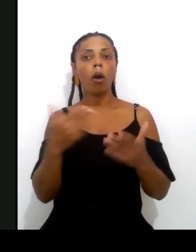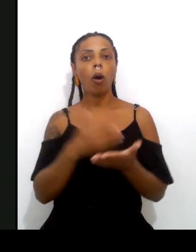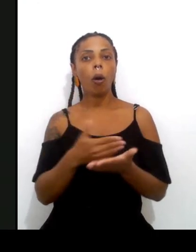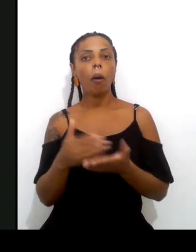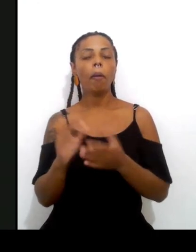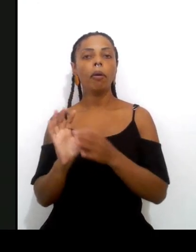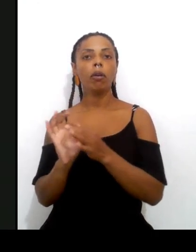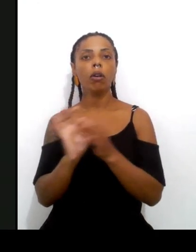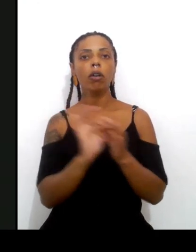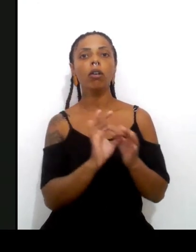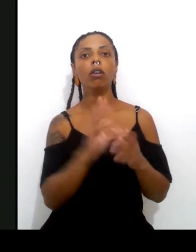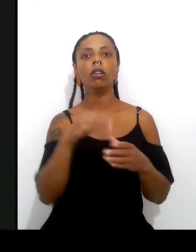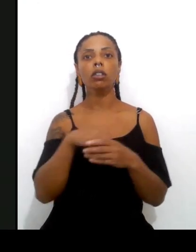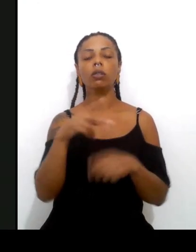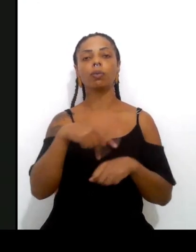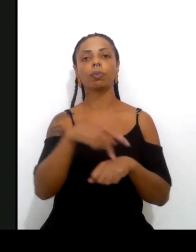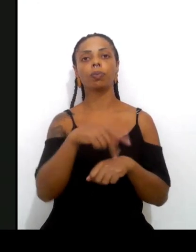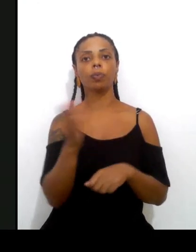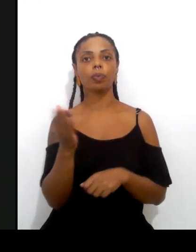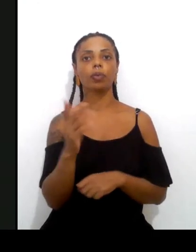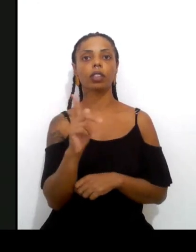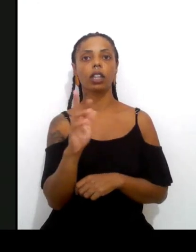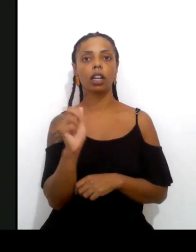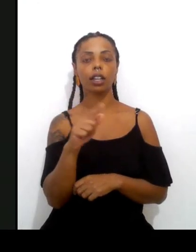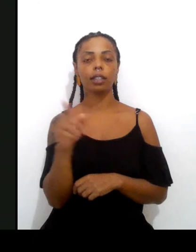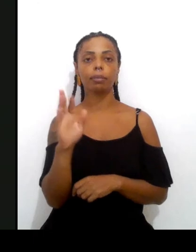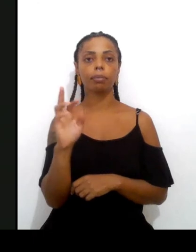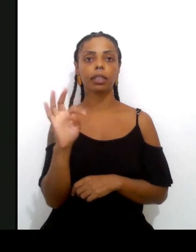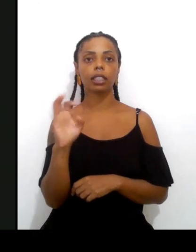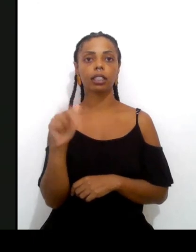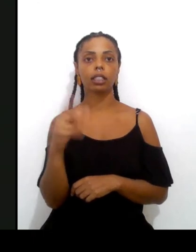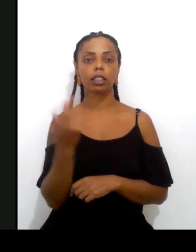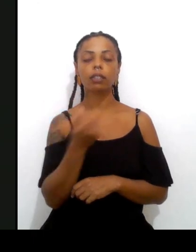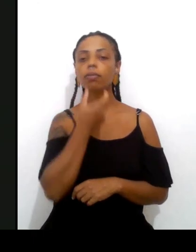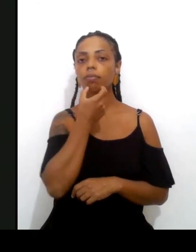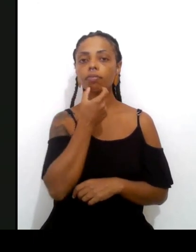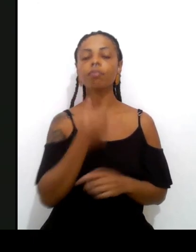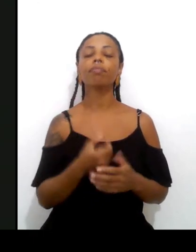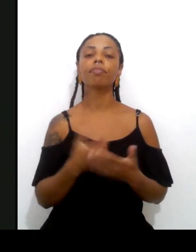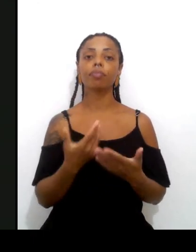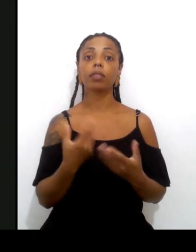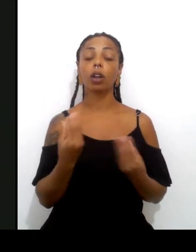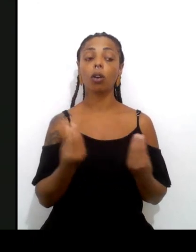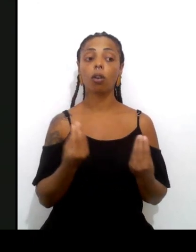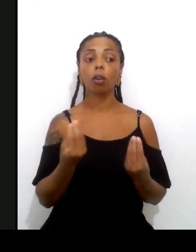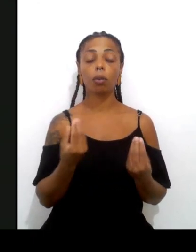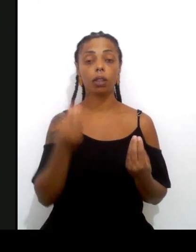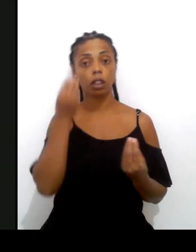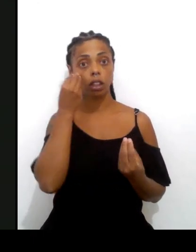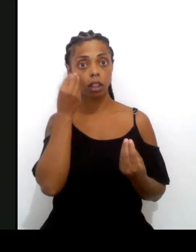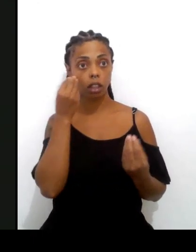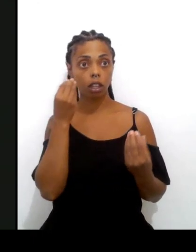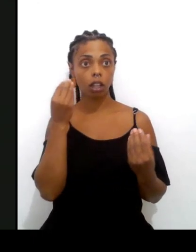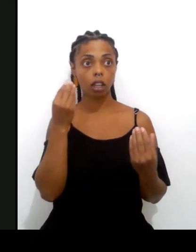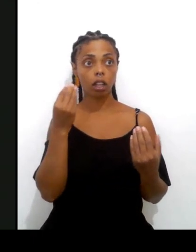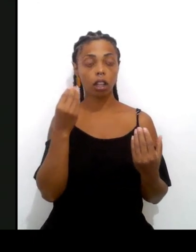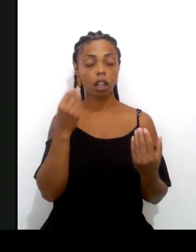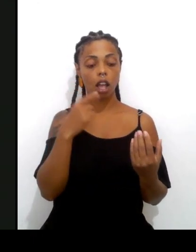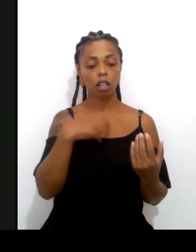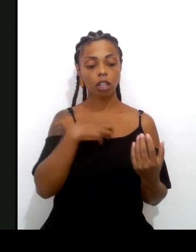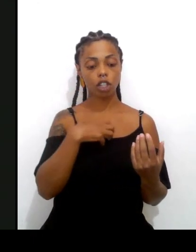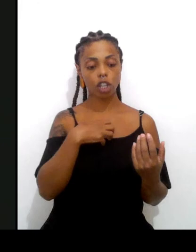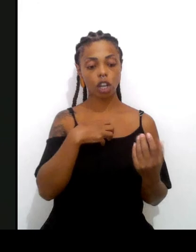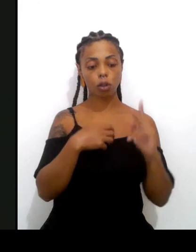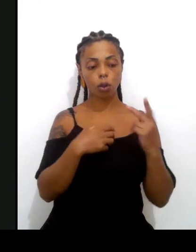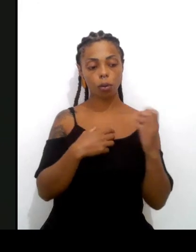portanto a minha discussão busca traçar as relações entre o status transicional do homossexual na nação